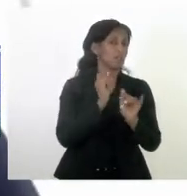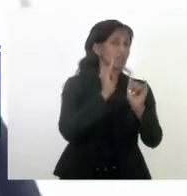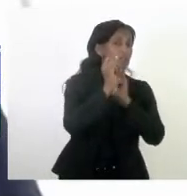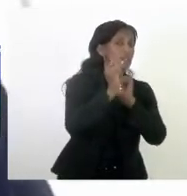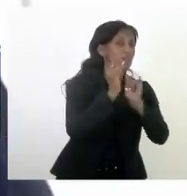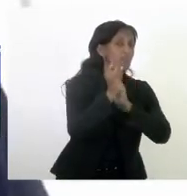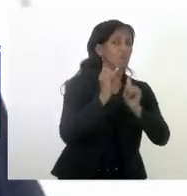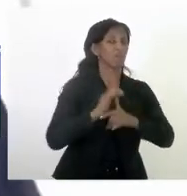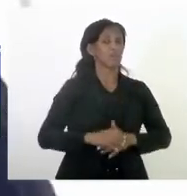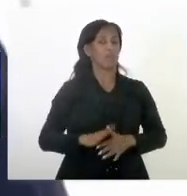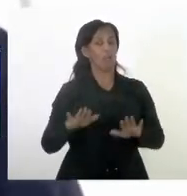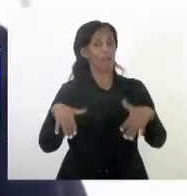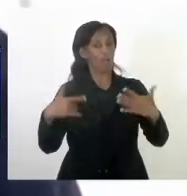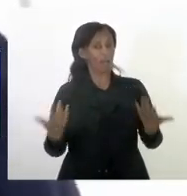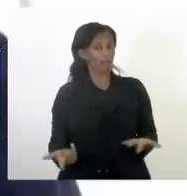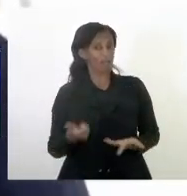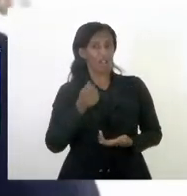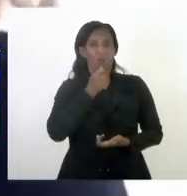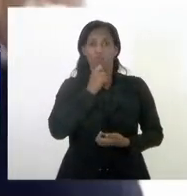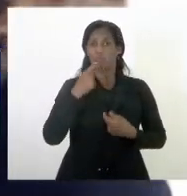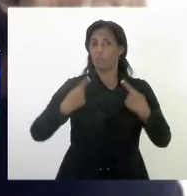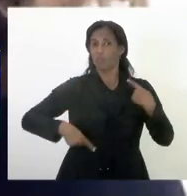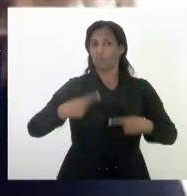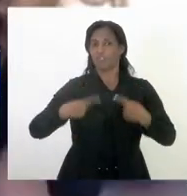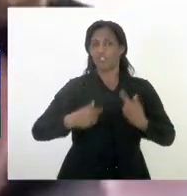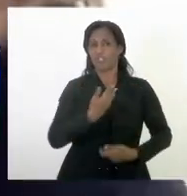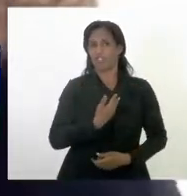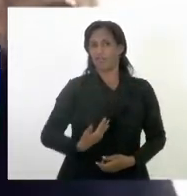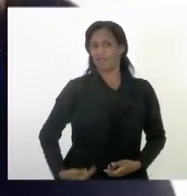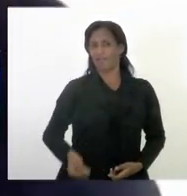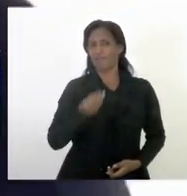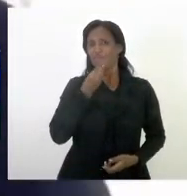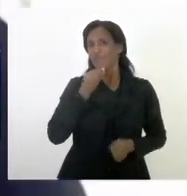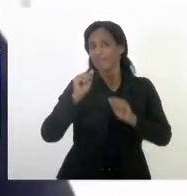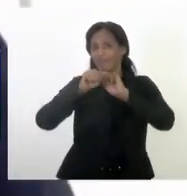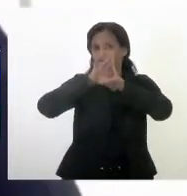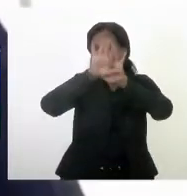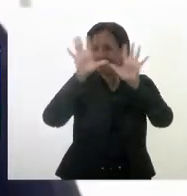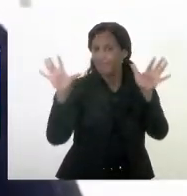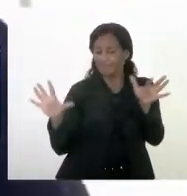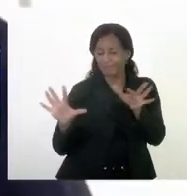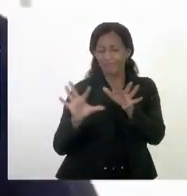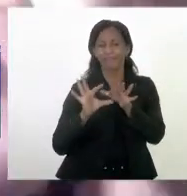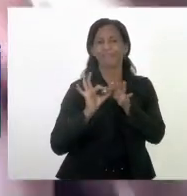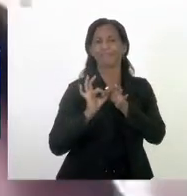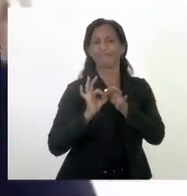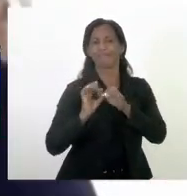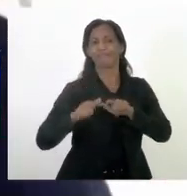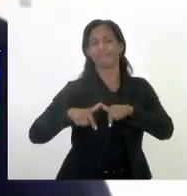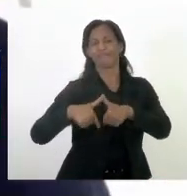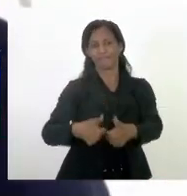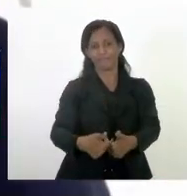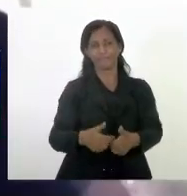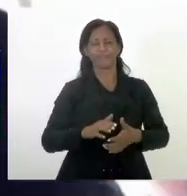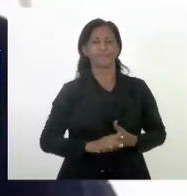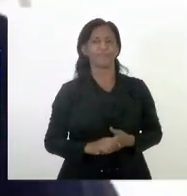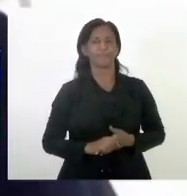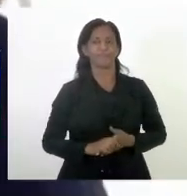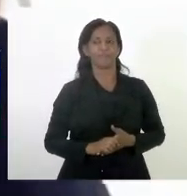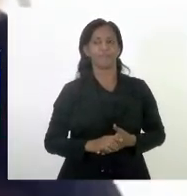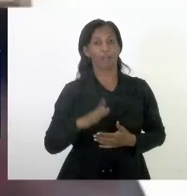informações. Afinal, não há política pública sem a transparência atrelado à sua execução. Então,